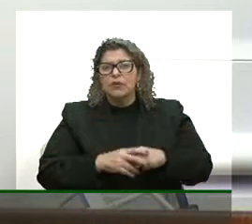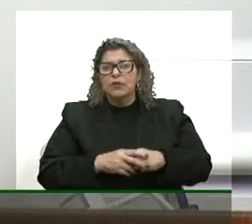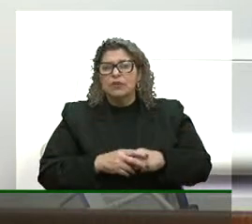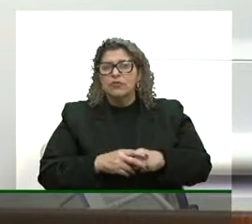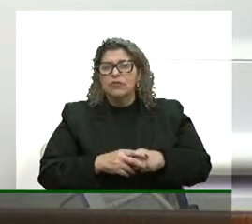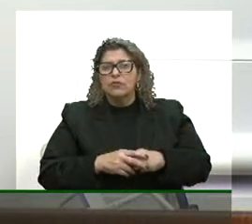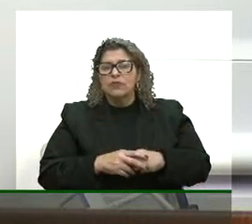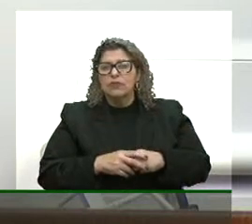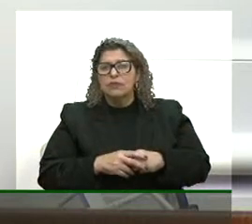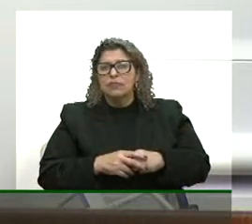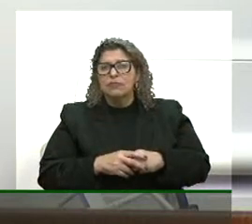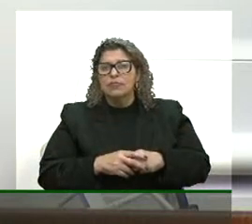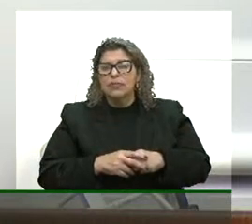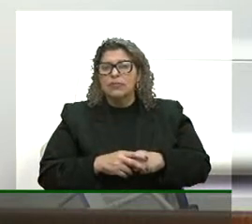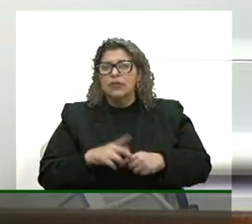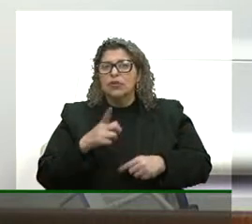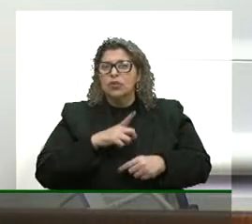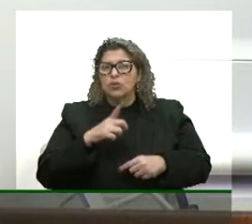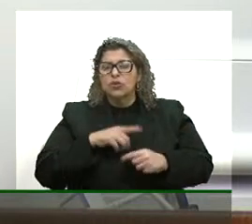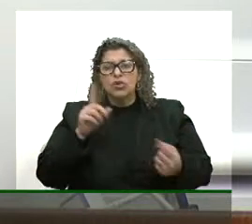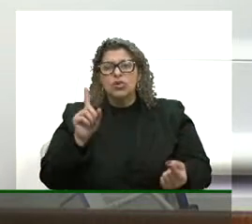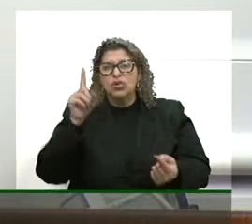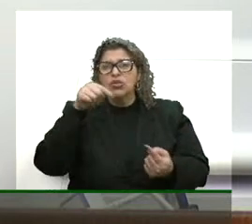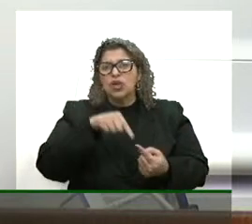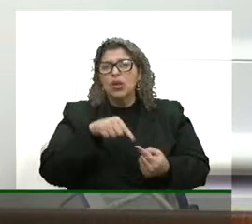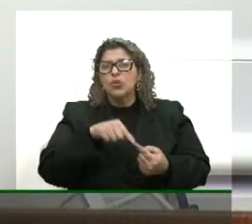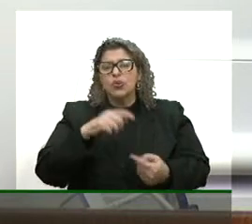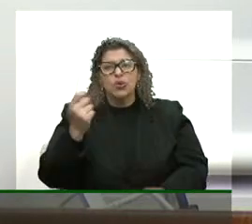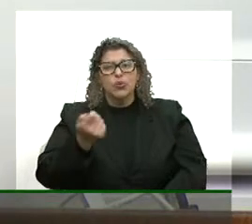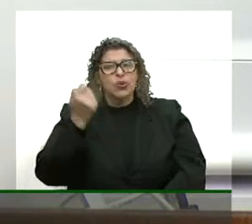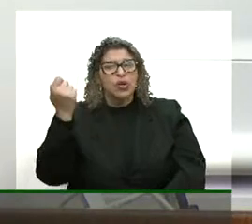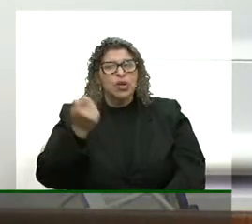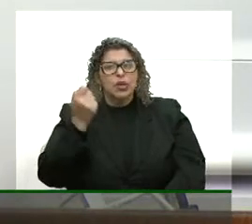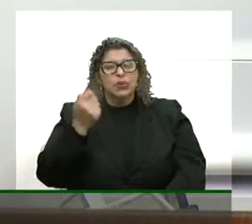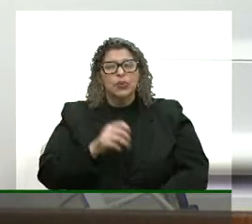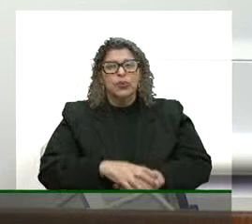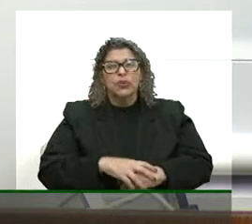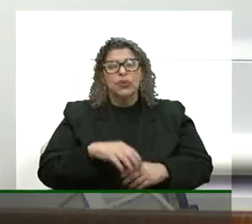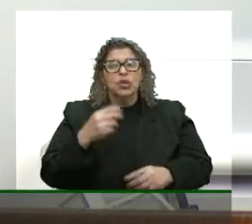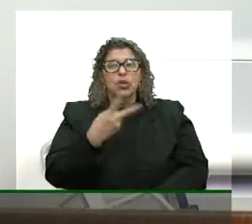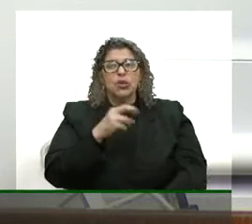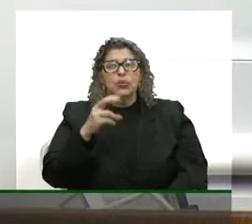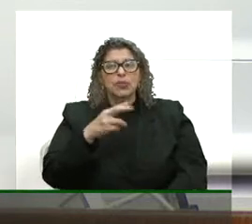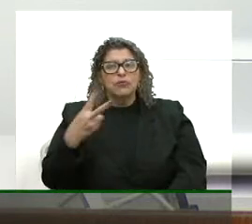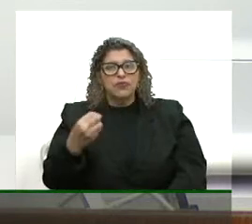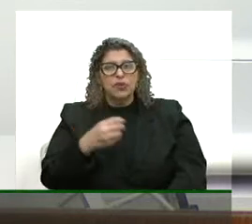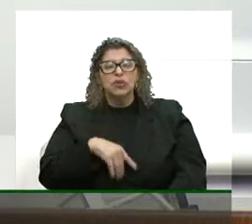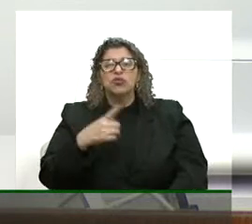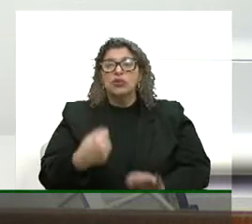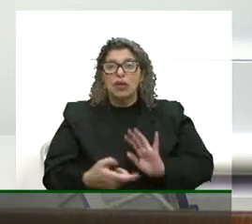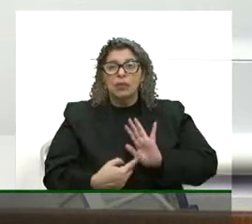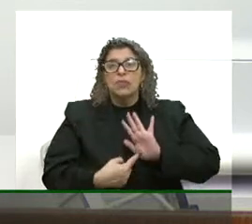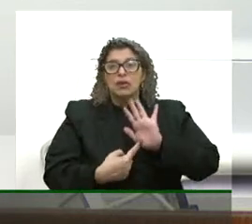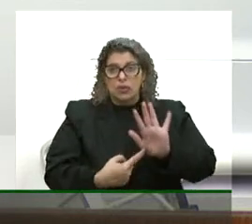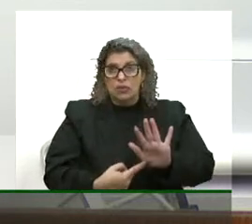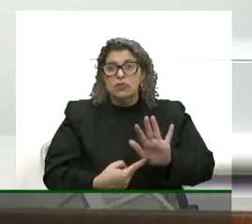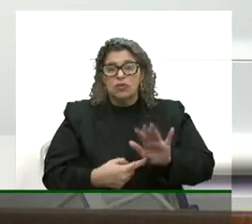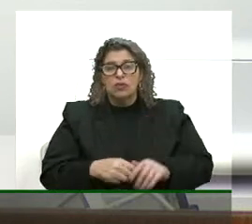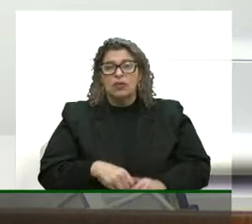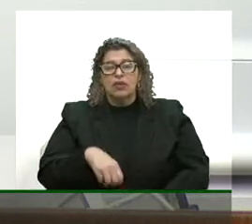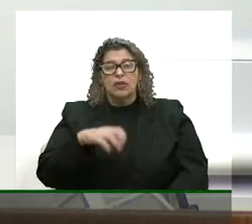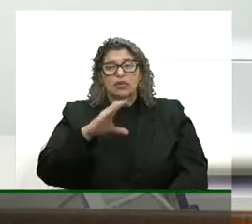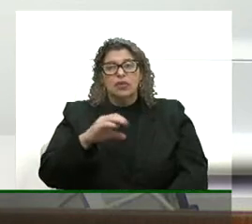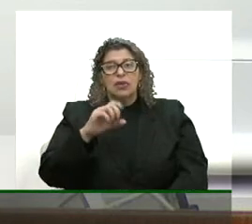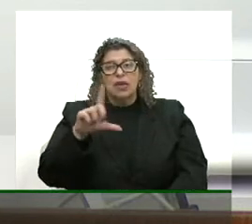ranking aqui dos indicadores do Rio Grande do Sul, agora de 2020, que será feita a apresentação pelo